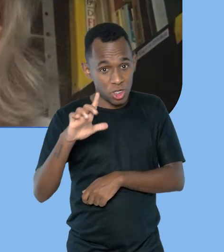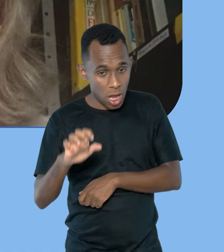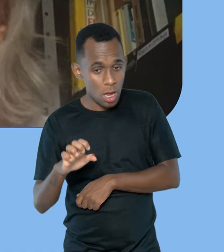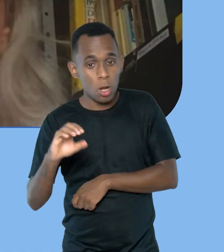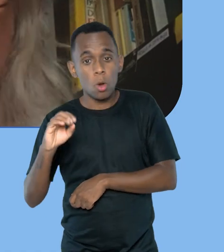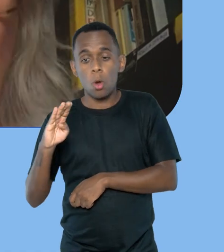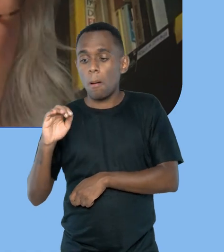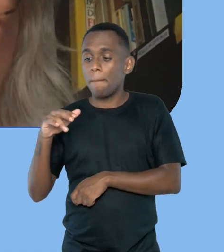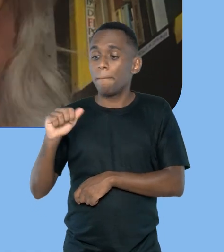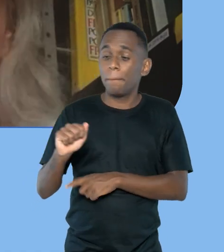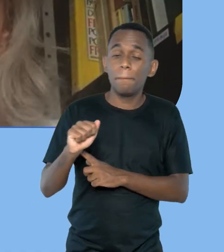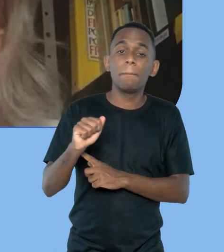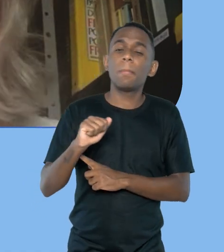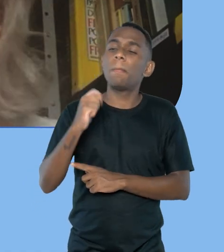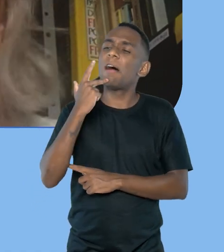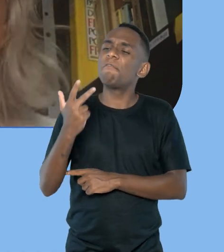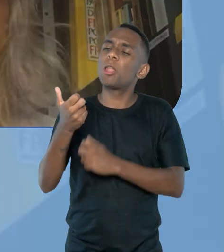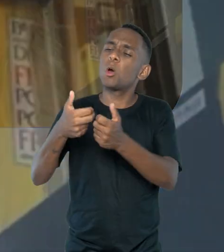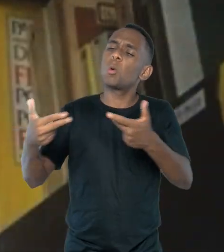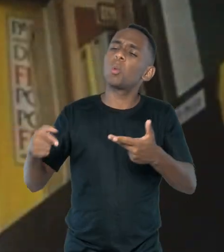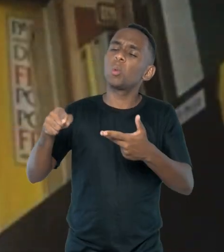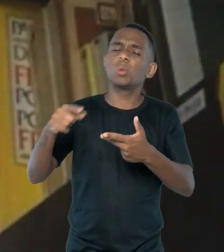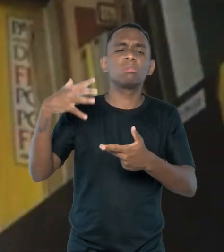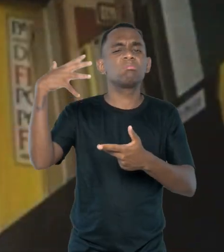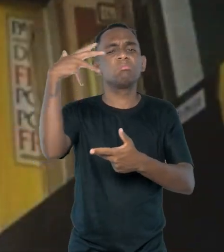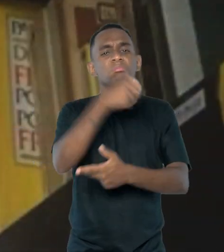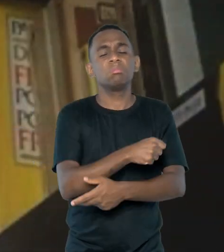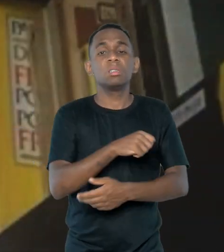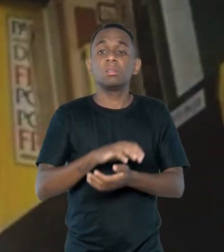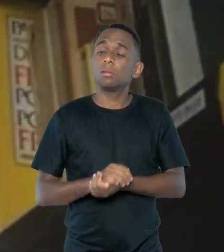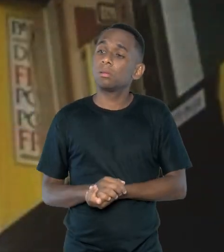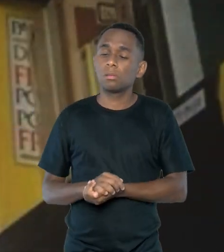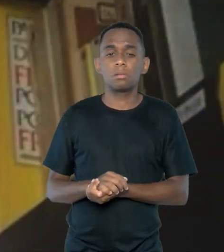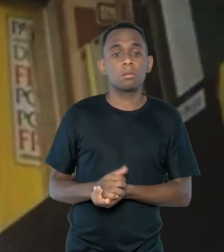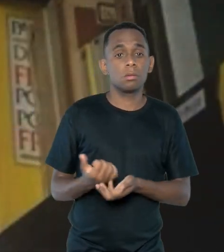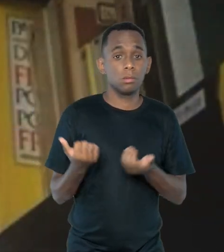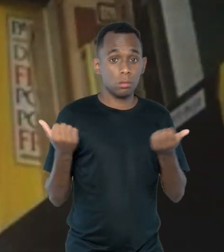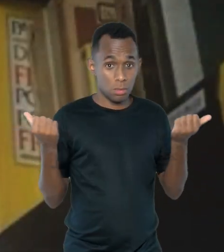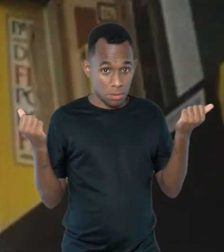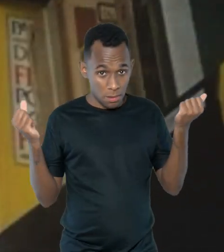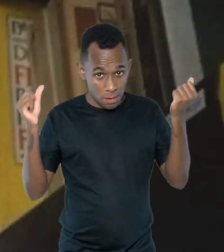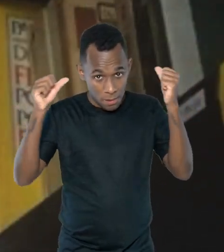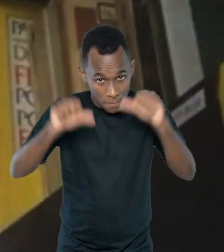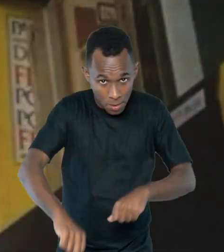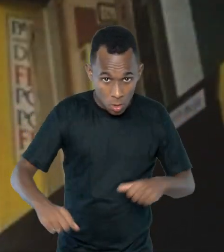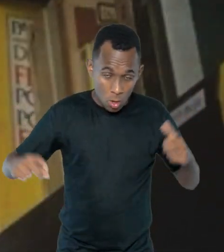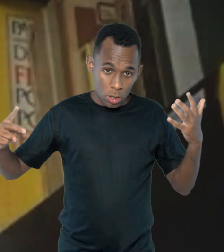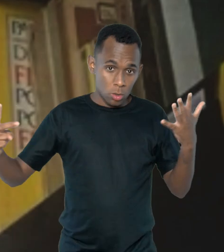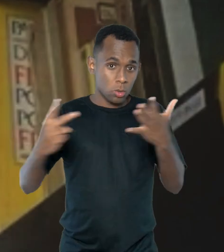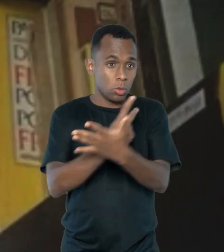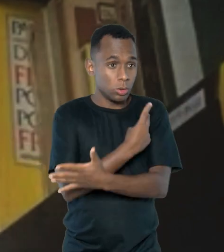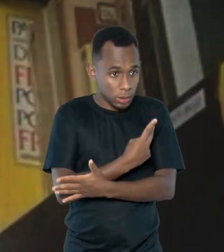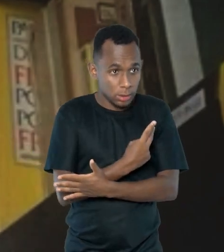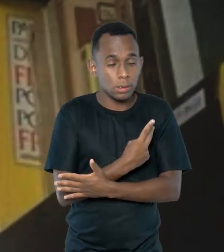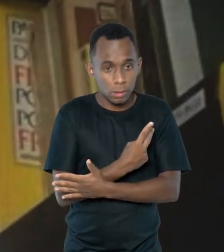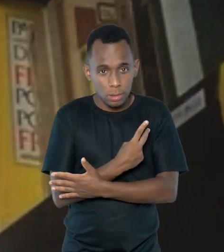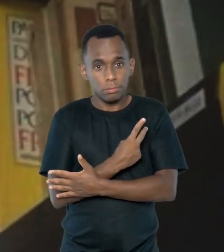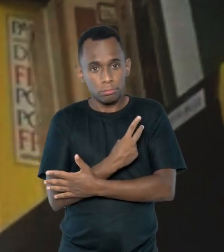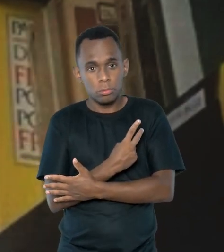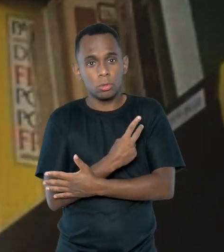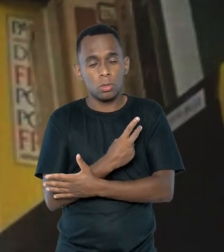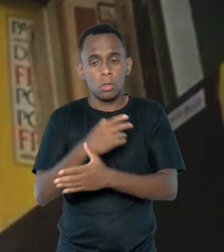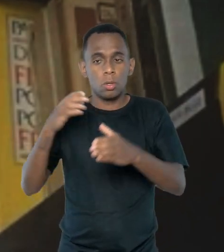Obama falou uma coisa que eu achei assim, muito maravilhosa. Ela falou: o pior que pode acontecer,